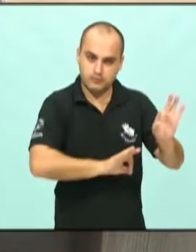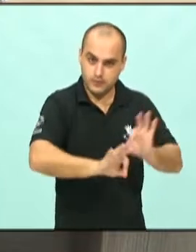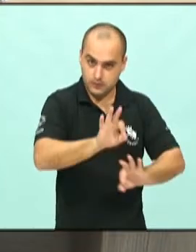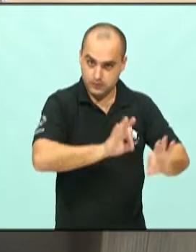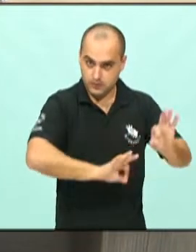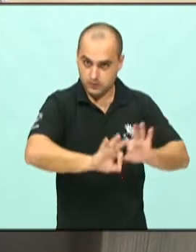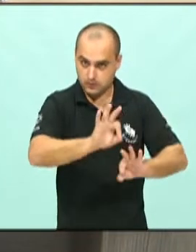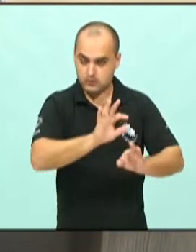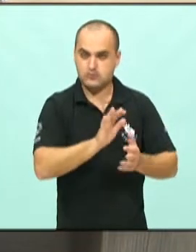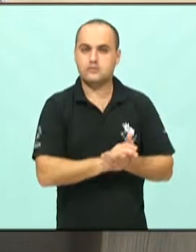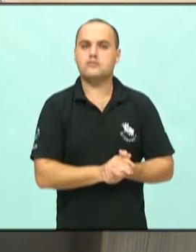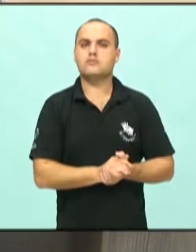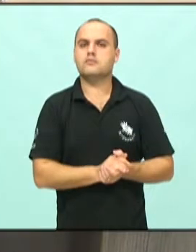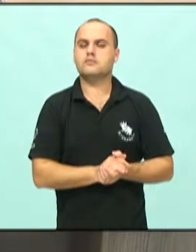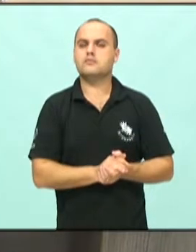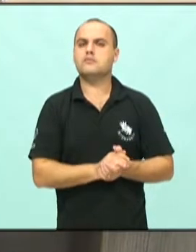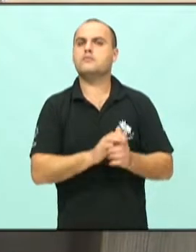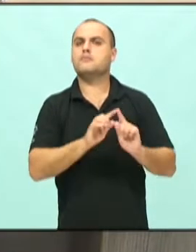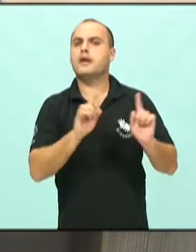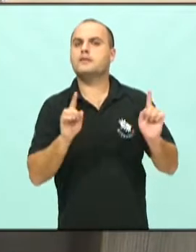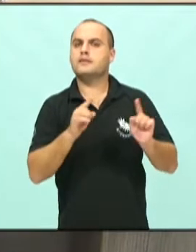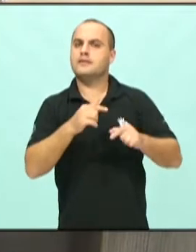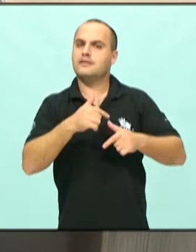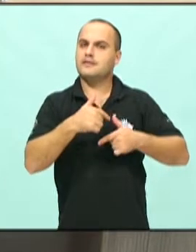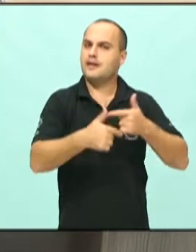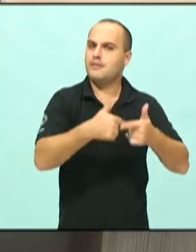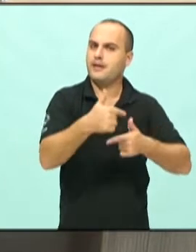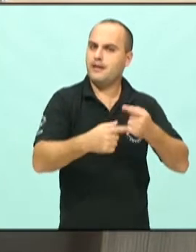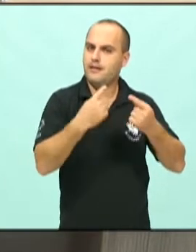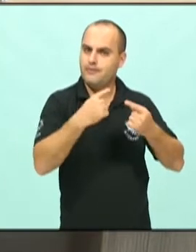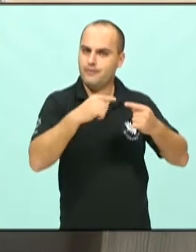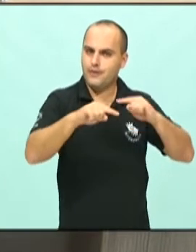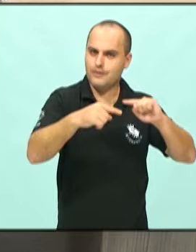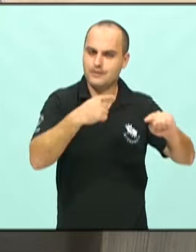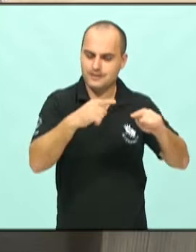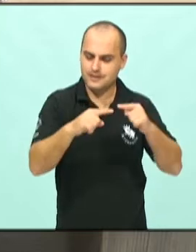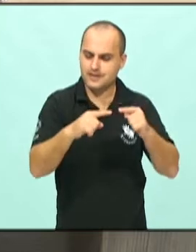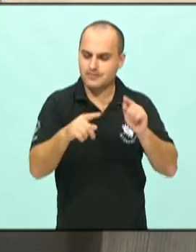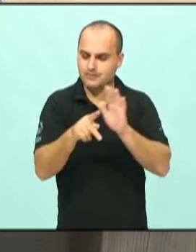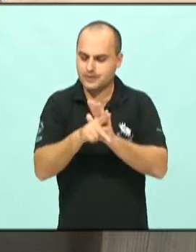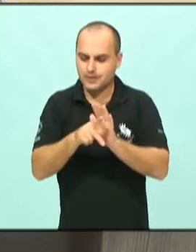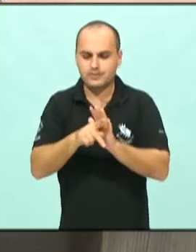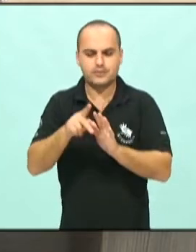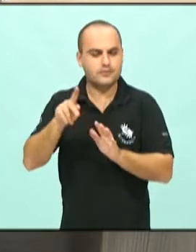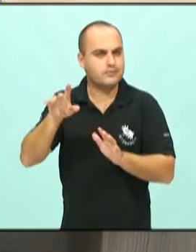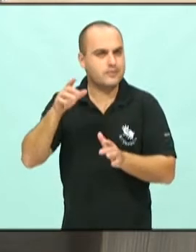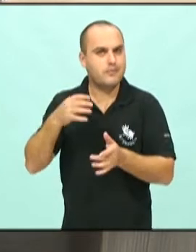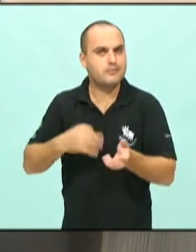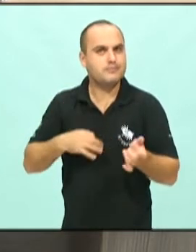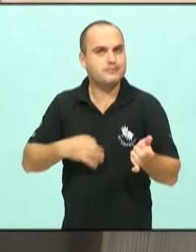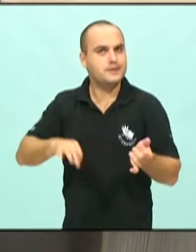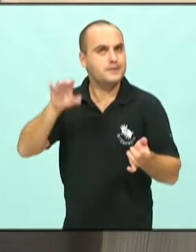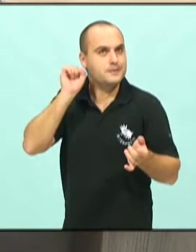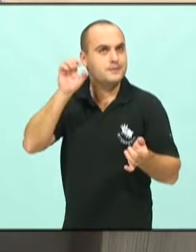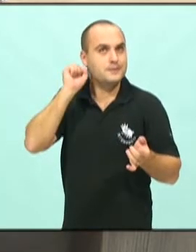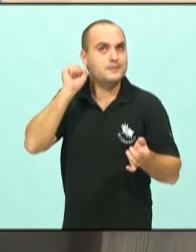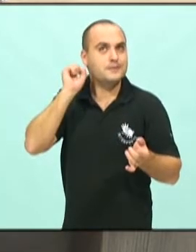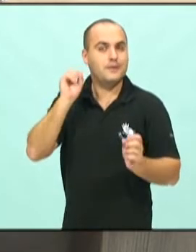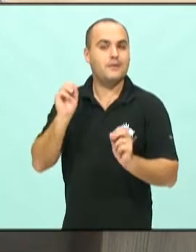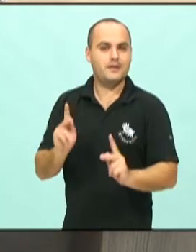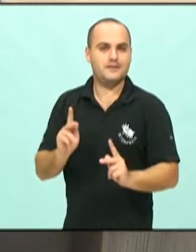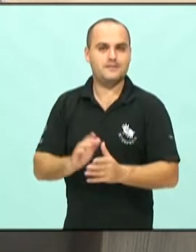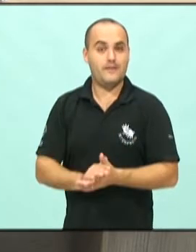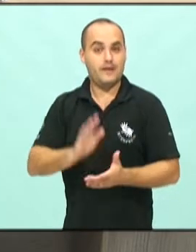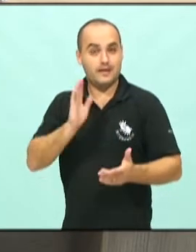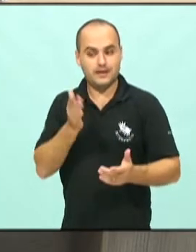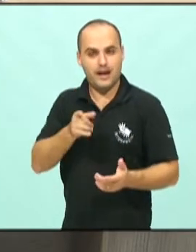quê? Trabalha a música, faz uma gravação ainda informal, não é aquela que vai para o disco, para ver se está tudo ok. E na pré-produção que a gente identifica